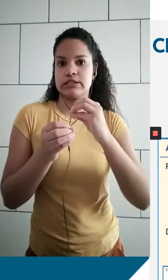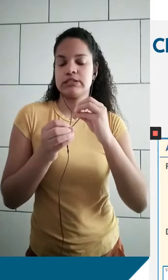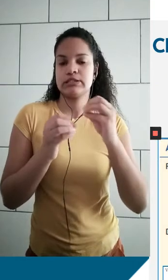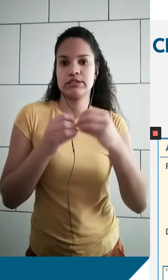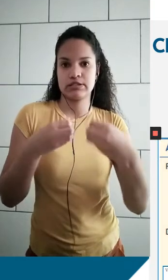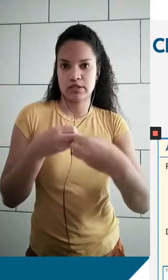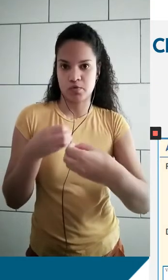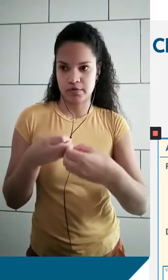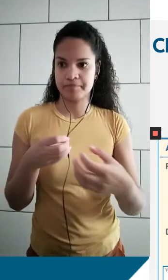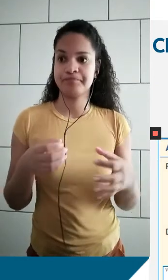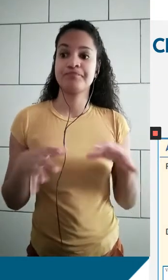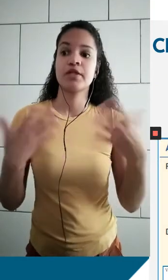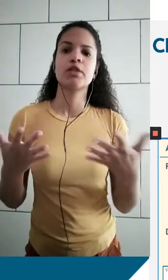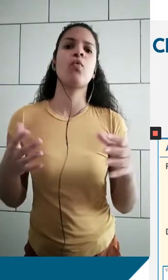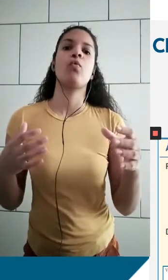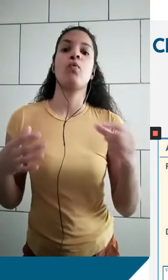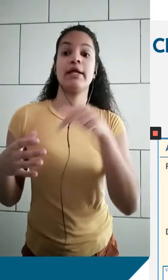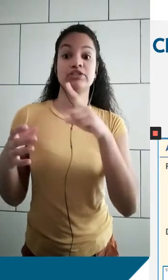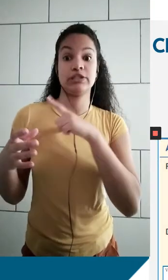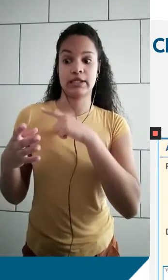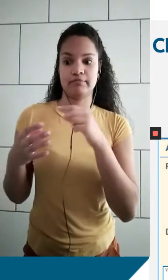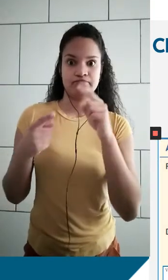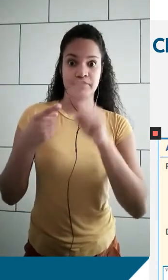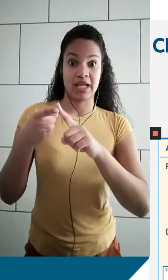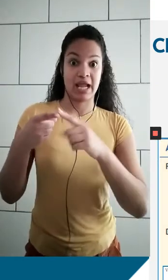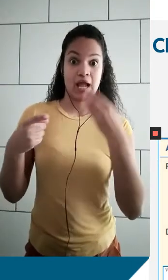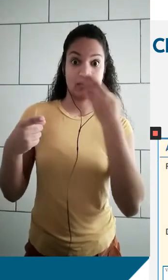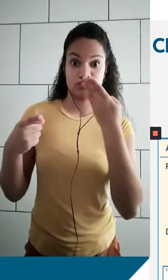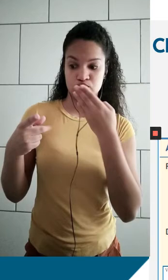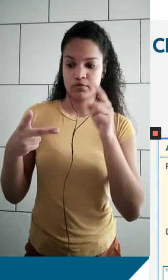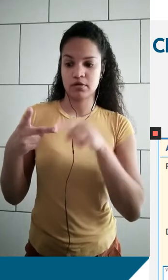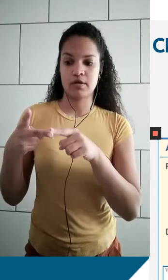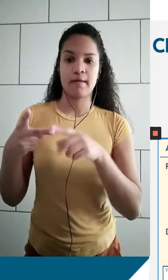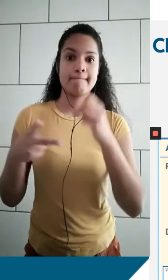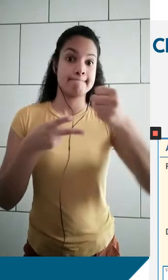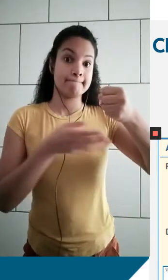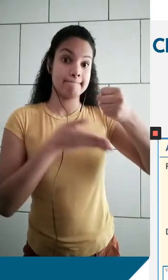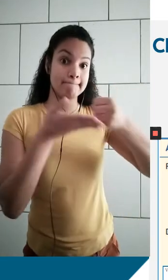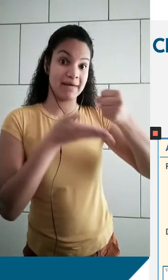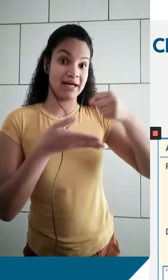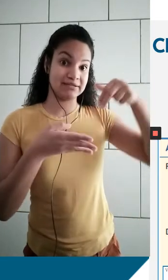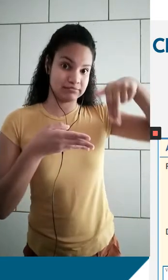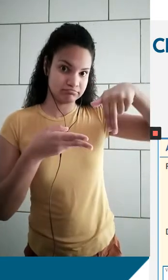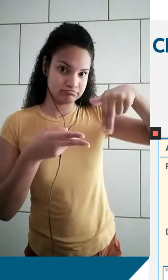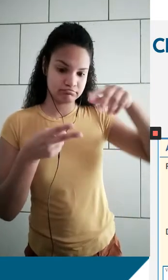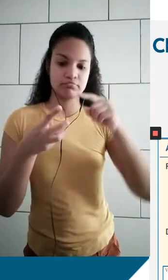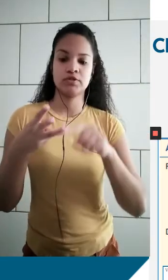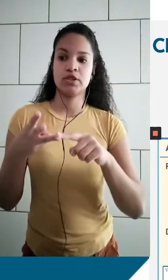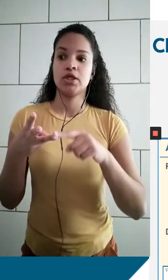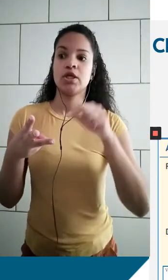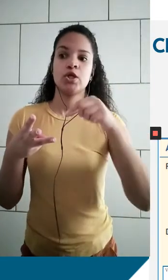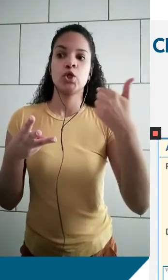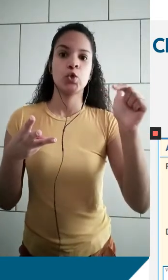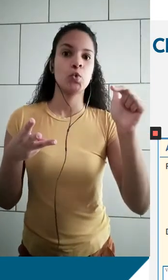que determinados nucleotídeos são formados por o açúcar, um tipo de base nitrogenada e um grupo fosfato. E o